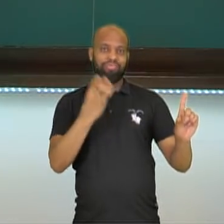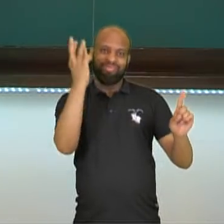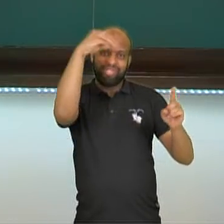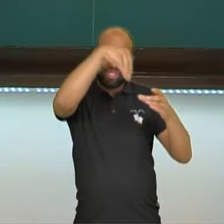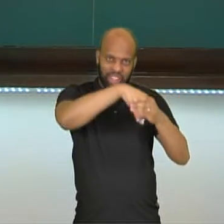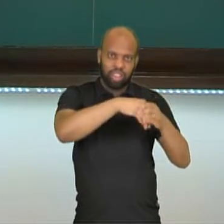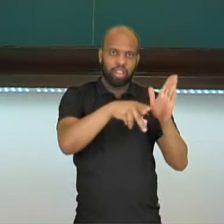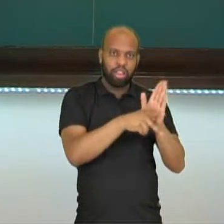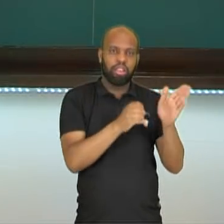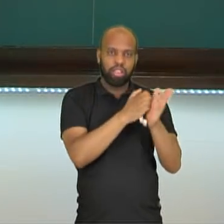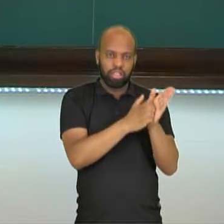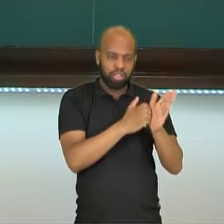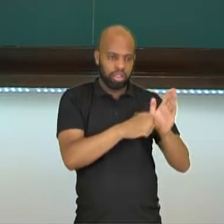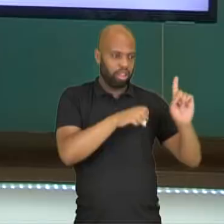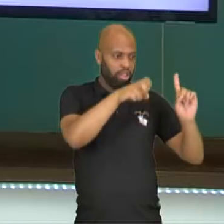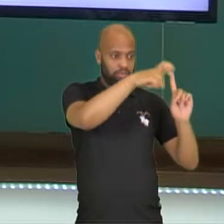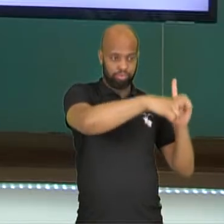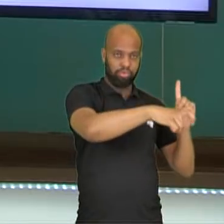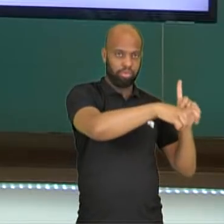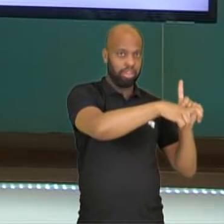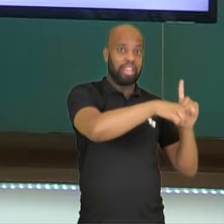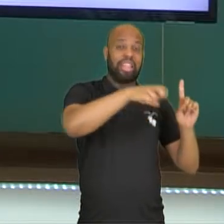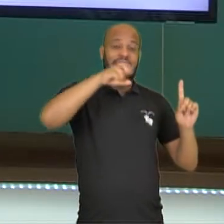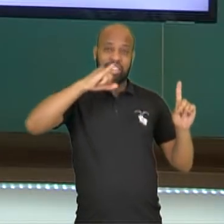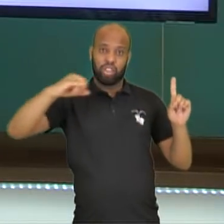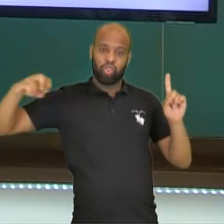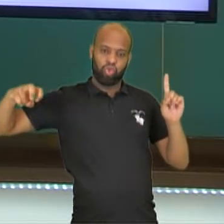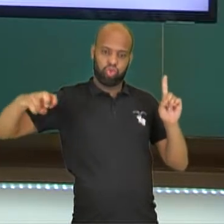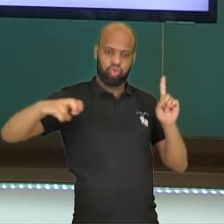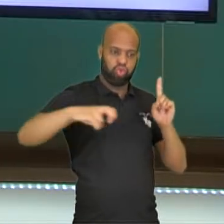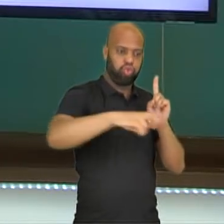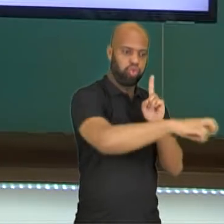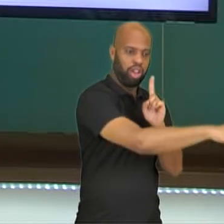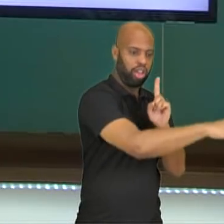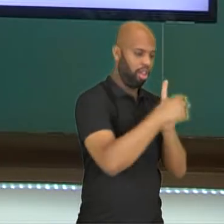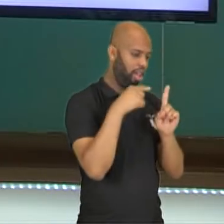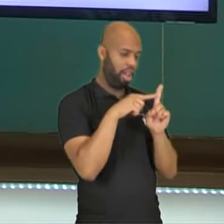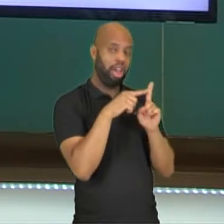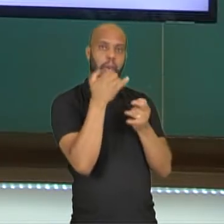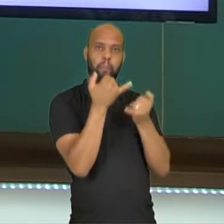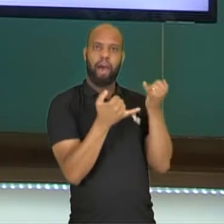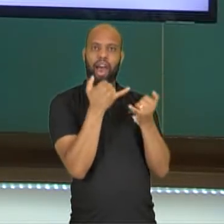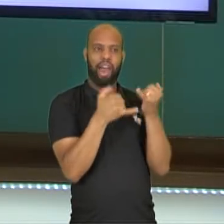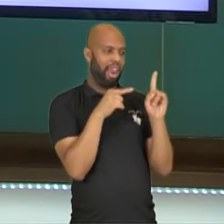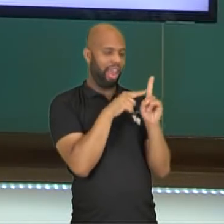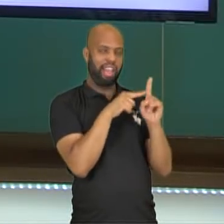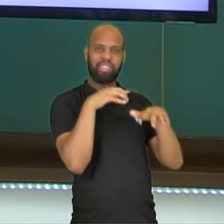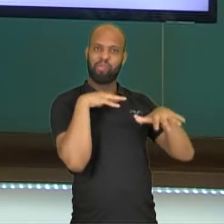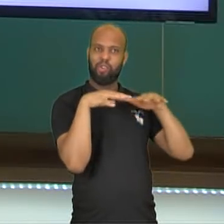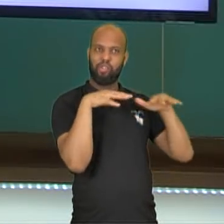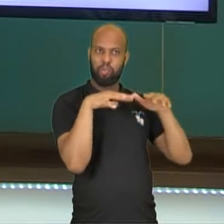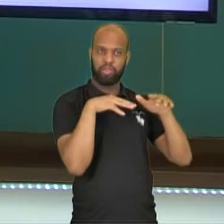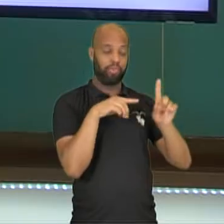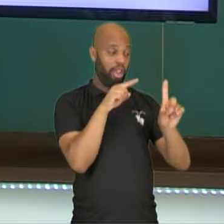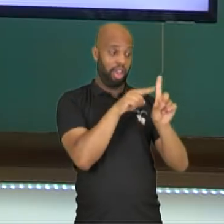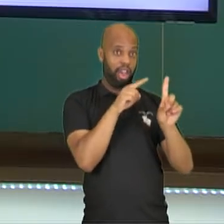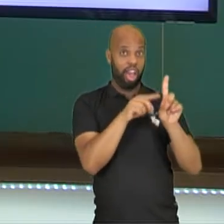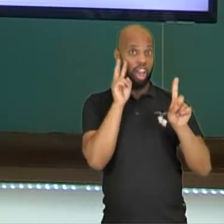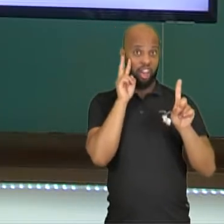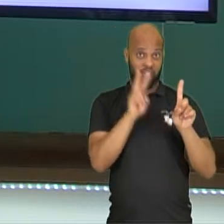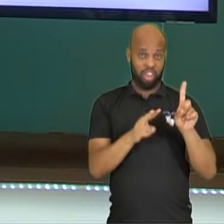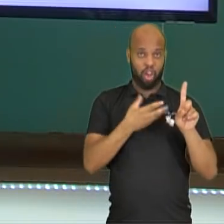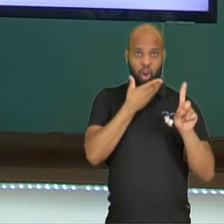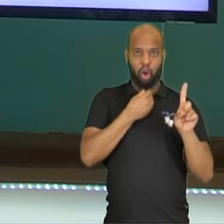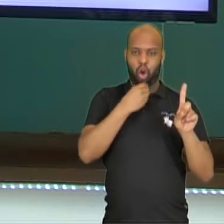vê, certo? Enquanto que, no caso da mulher, é o oposto, né? Ela vê o trem se movimentar e, consequentemente, um homem também, certo?